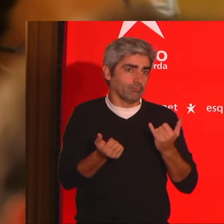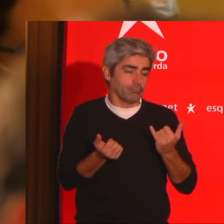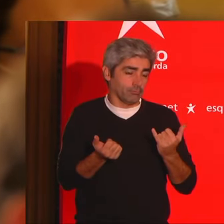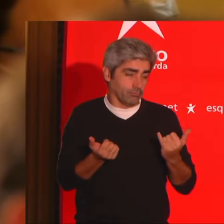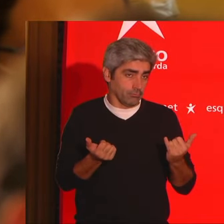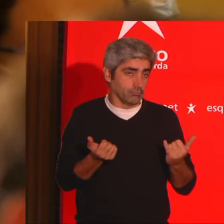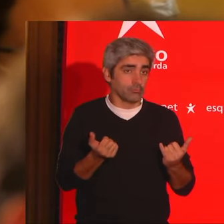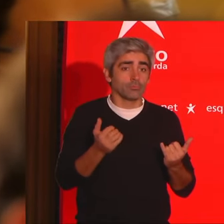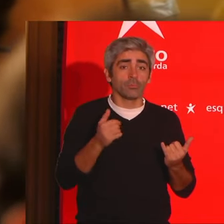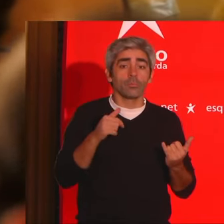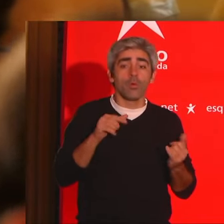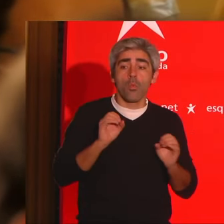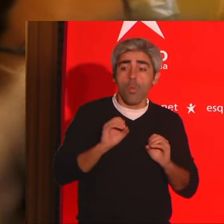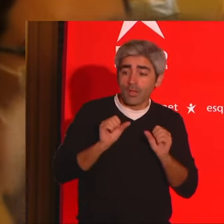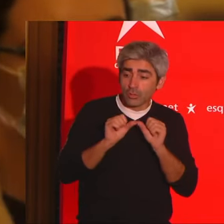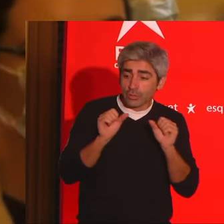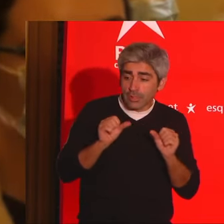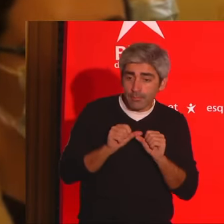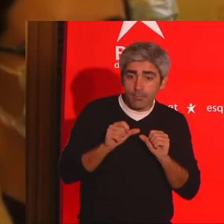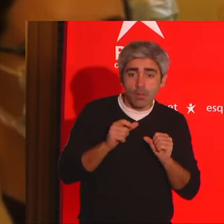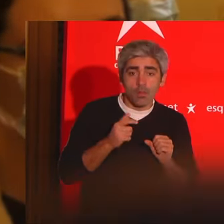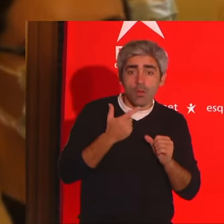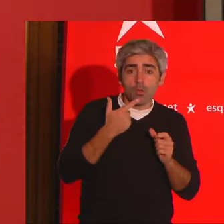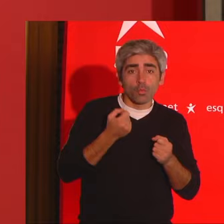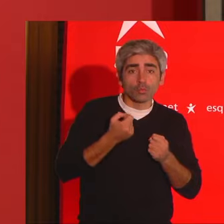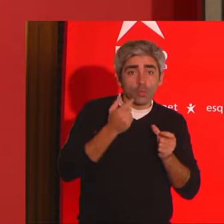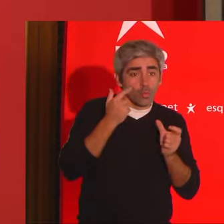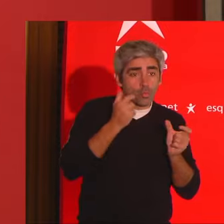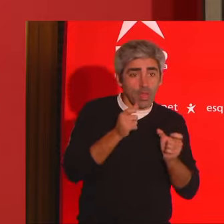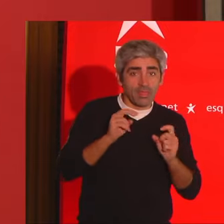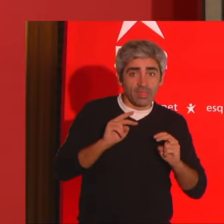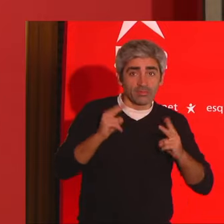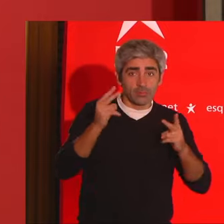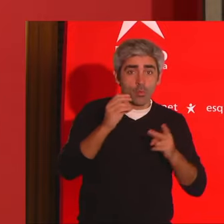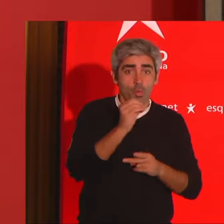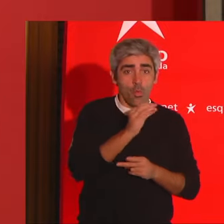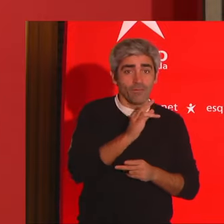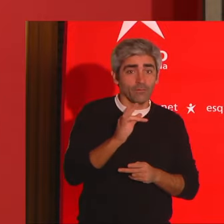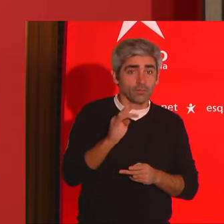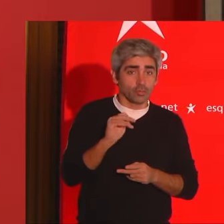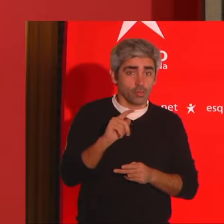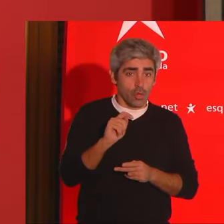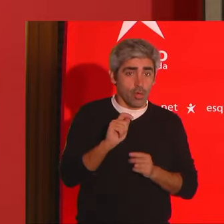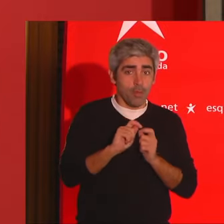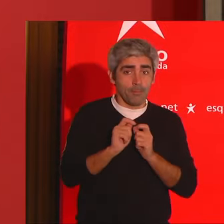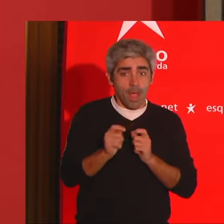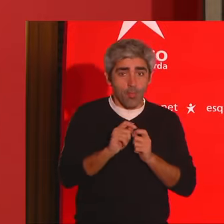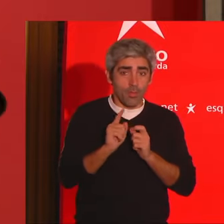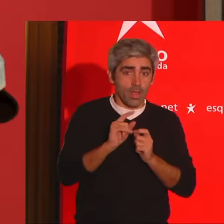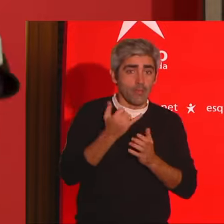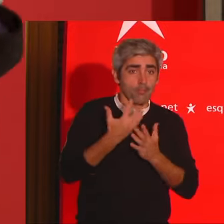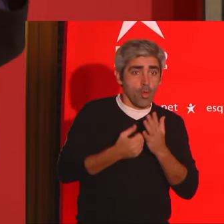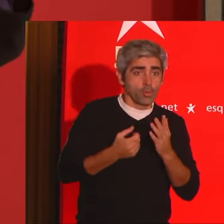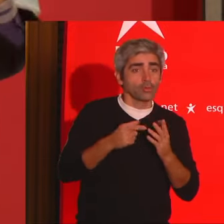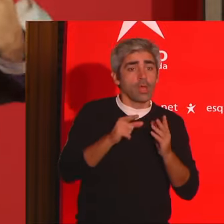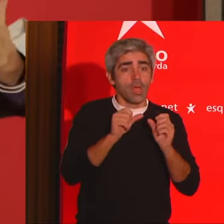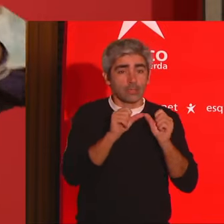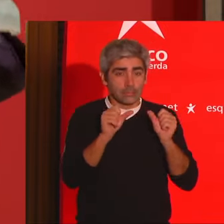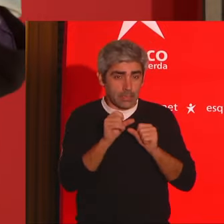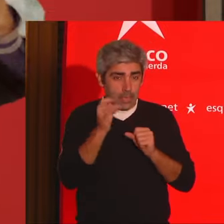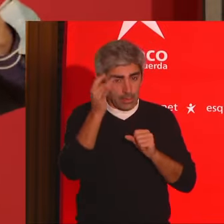Partindo do princípio que não temos hoje um sistema que minimamente permita controlar as transferências para os offshores, se pagam impostos e se não correspondem a